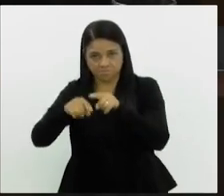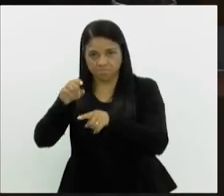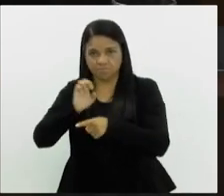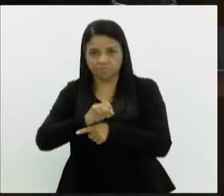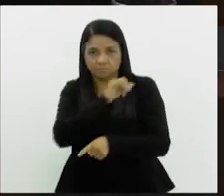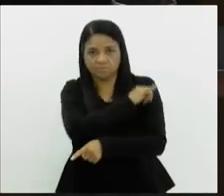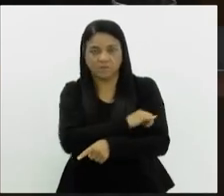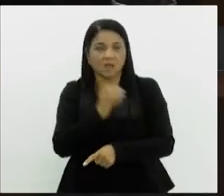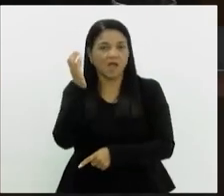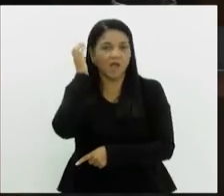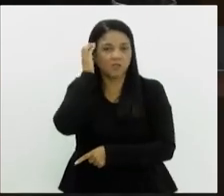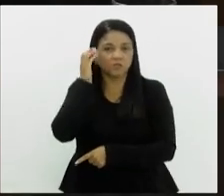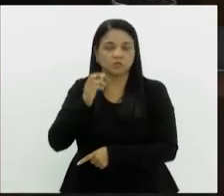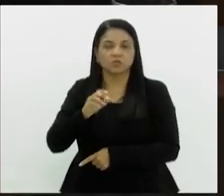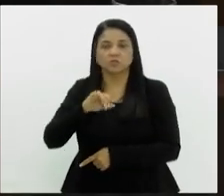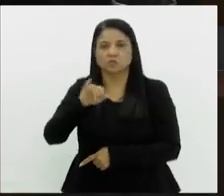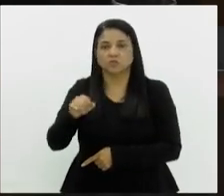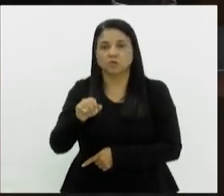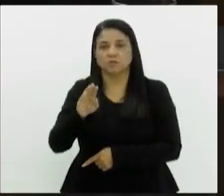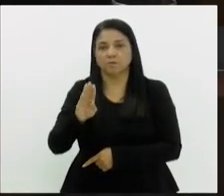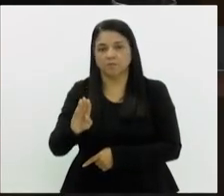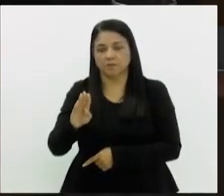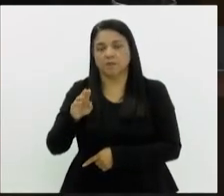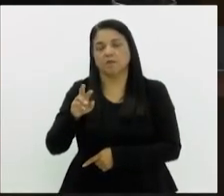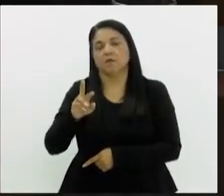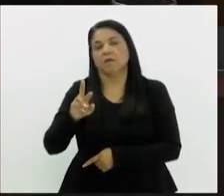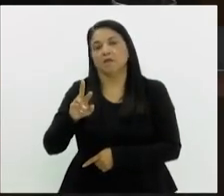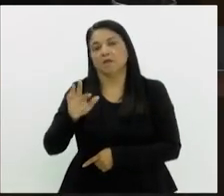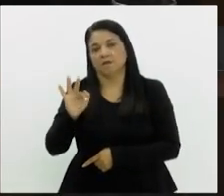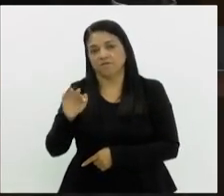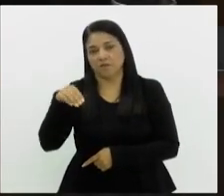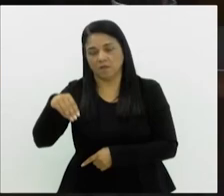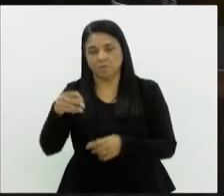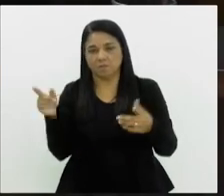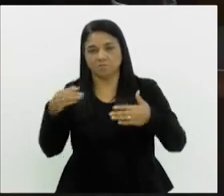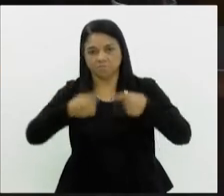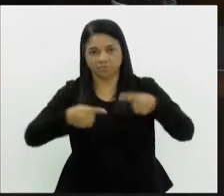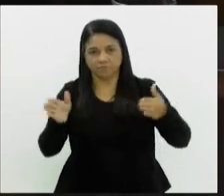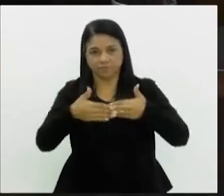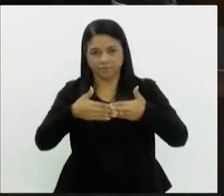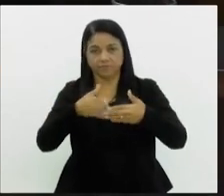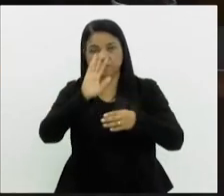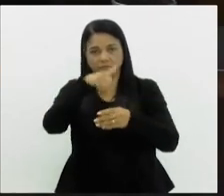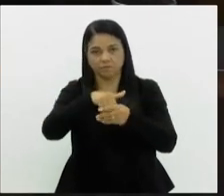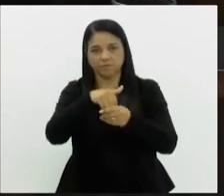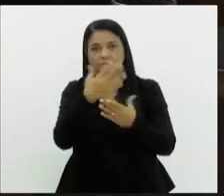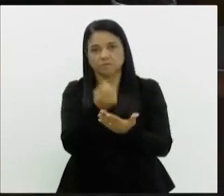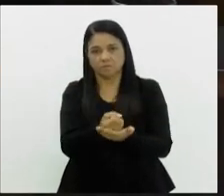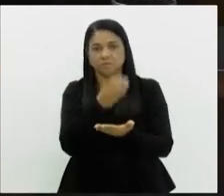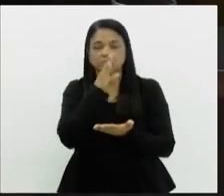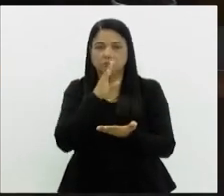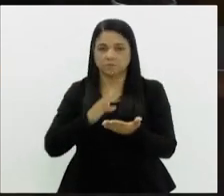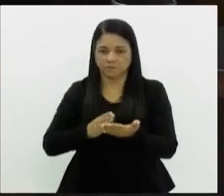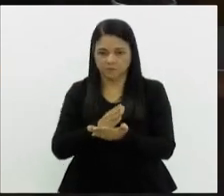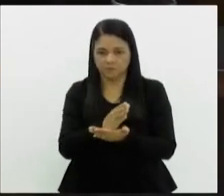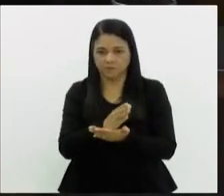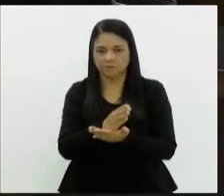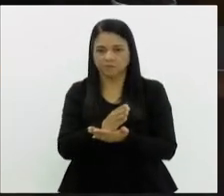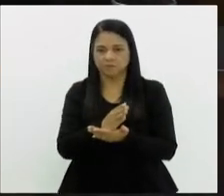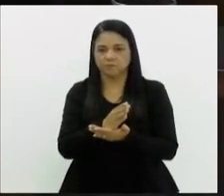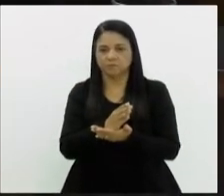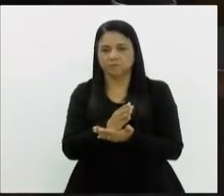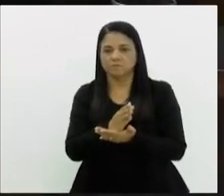rádio JB-FM. Em discussão, não havendo quem queira discutir, encerrada a discussão e votação. Senhores que aprovam, permaneçam como estão,